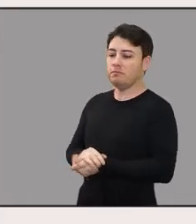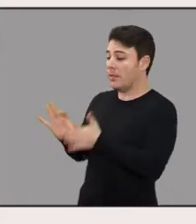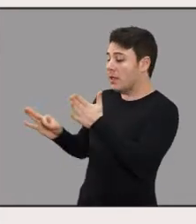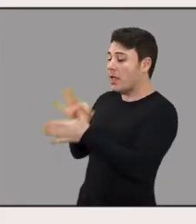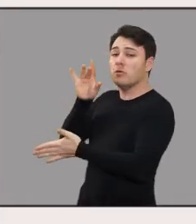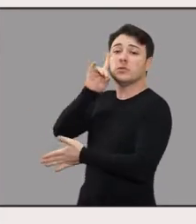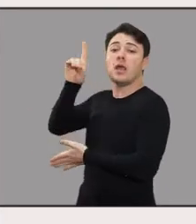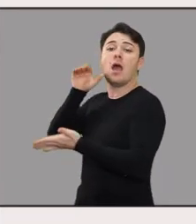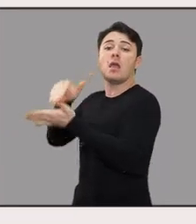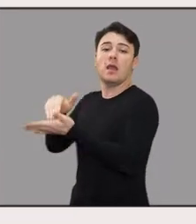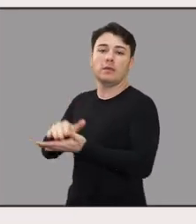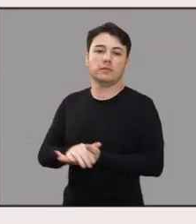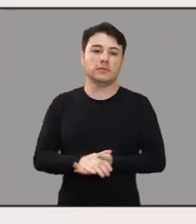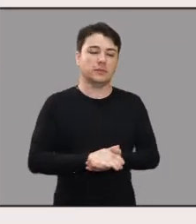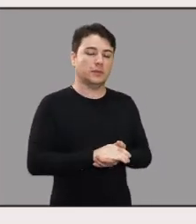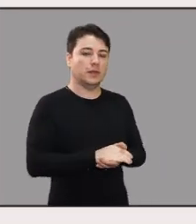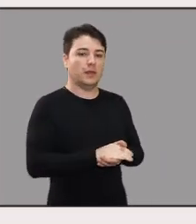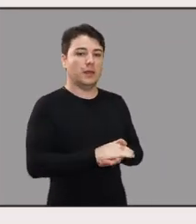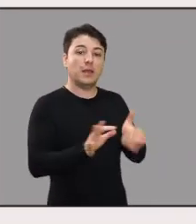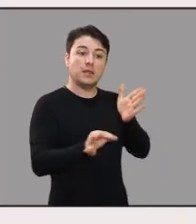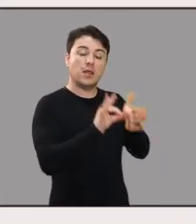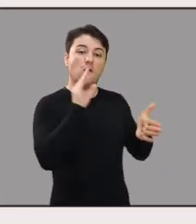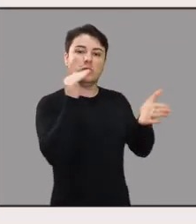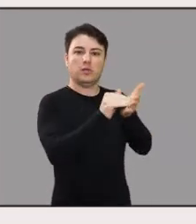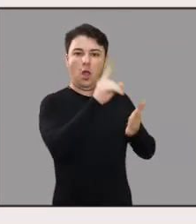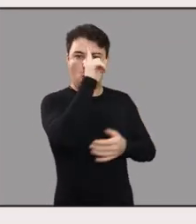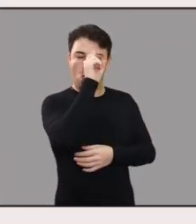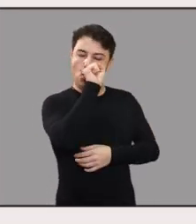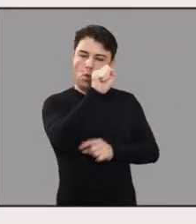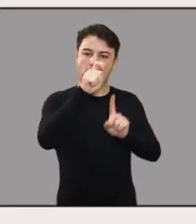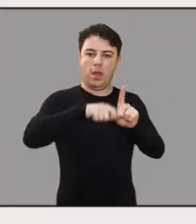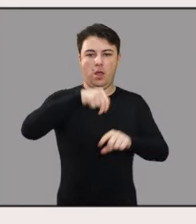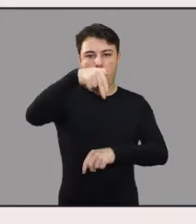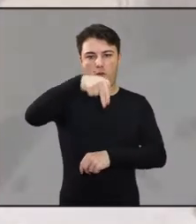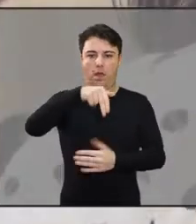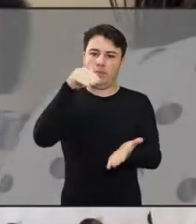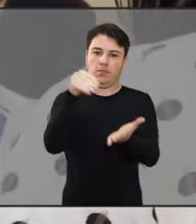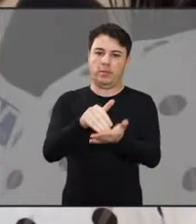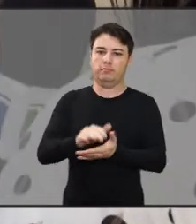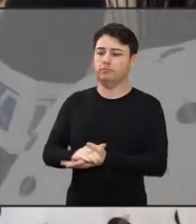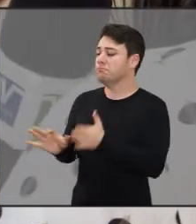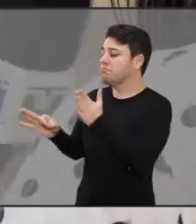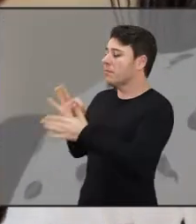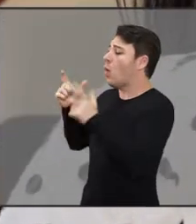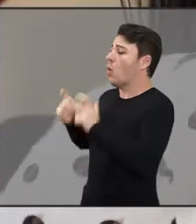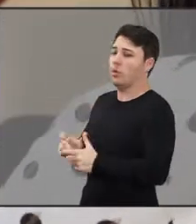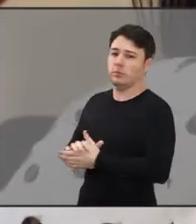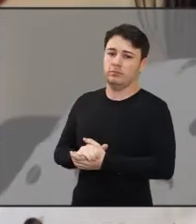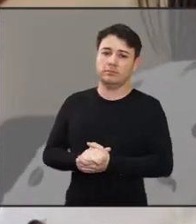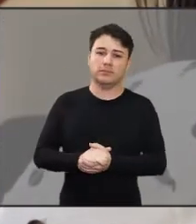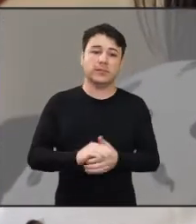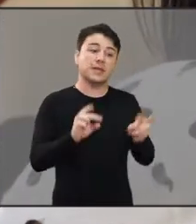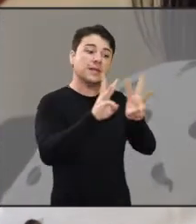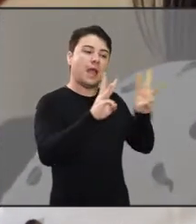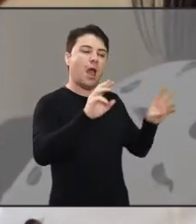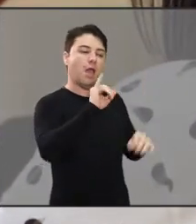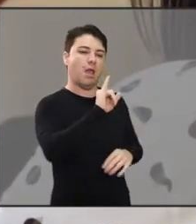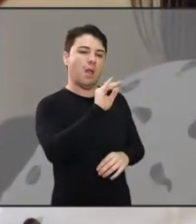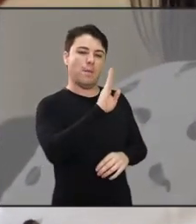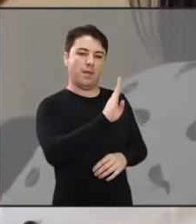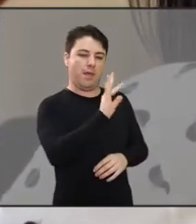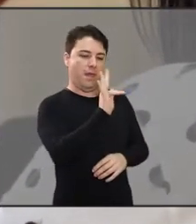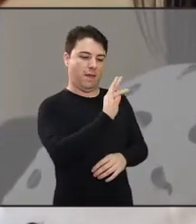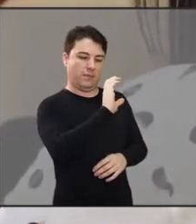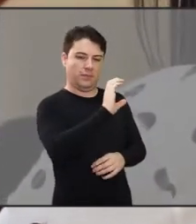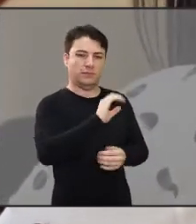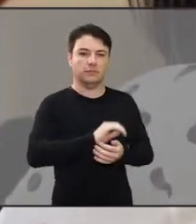vão as inscrições? As inscrições estão abertas até o dia 8 de novembro do corrente ano. E onde se inscrever? Diretamente no portal, no site